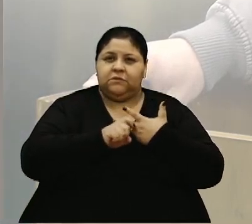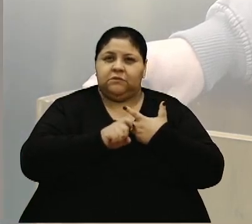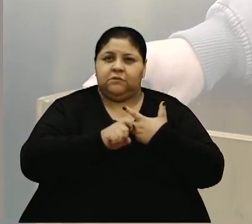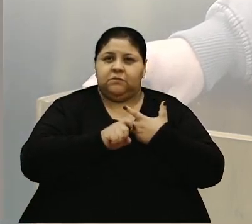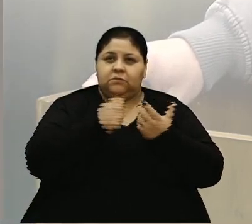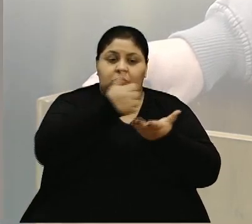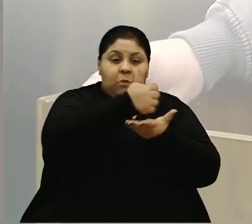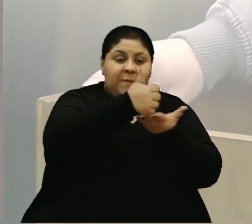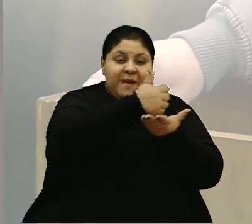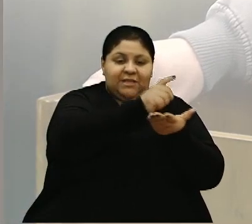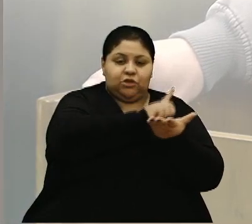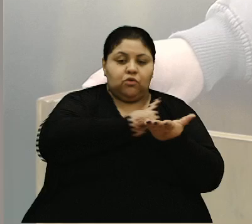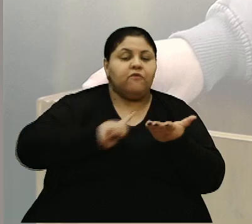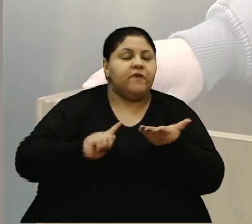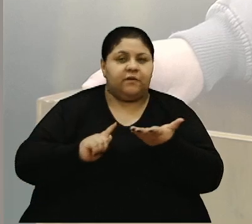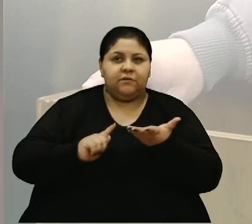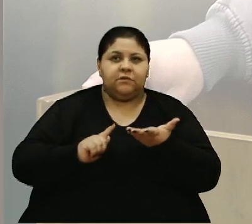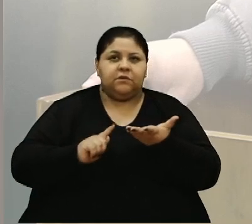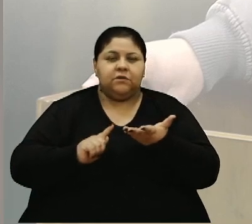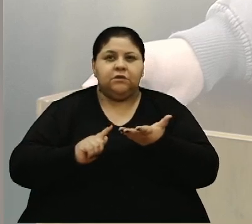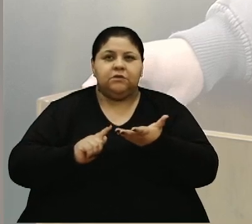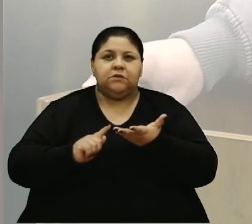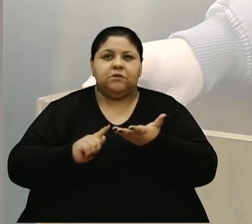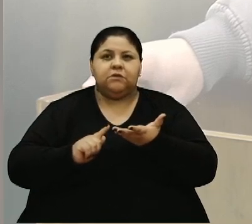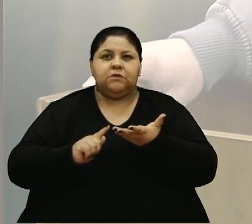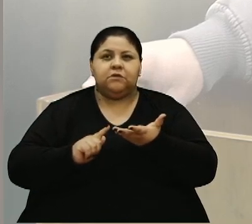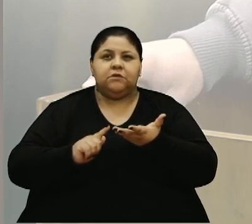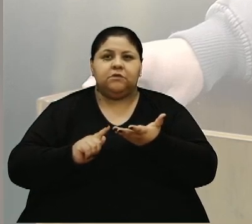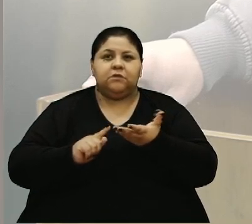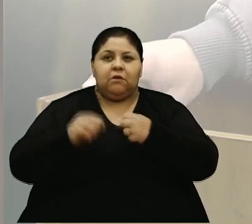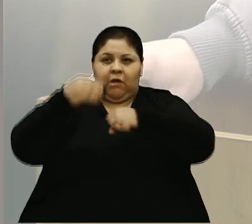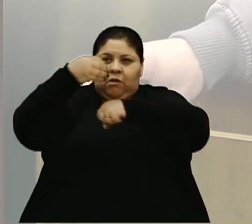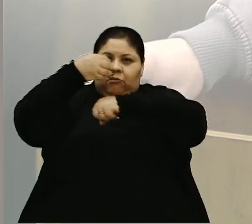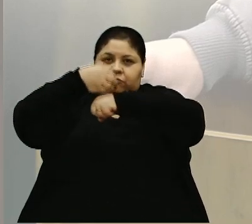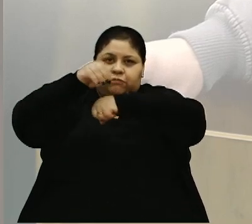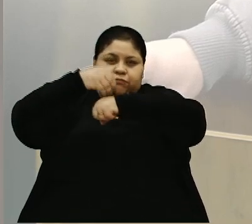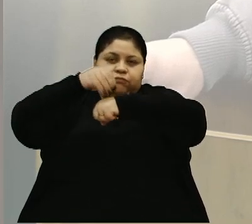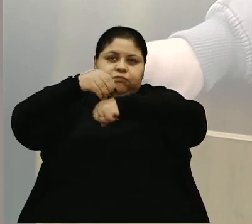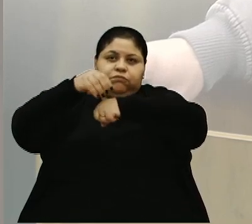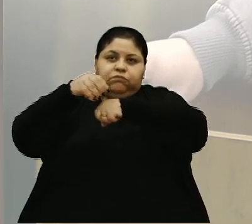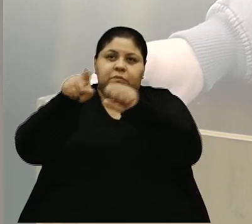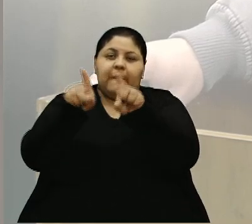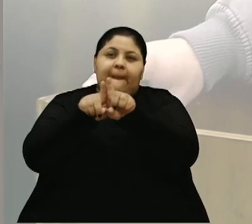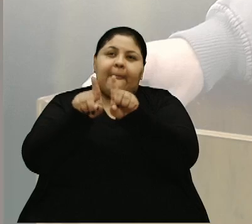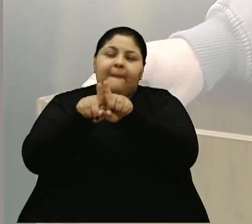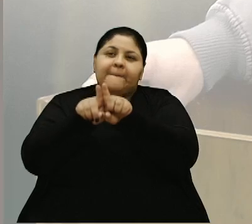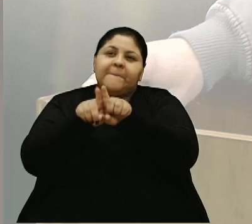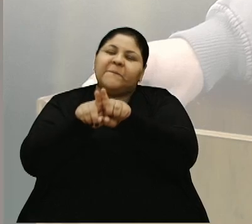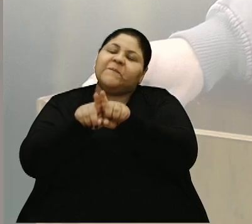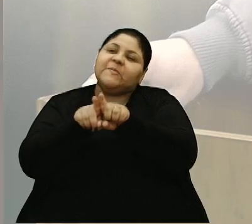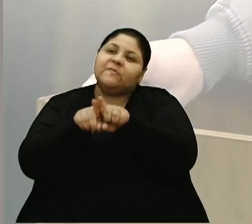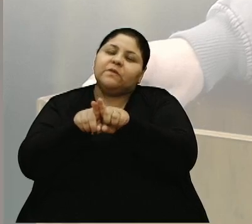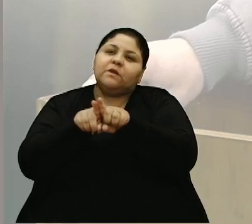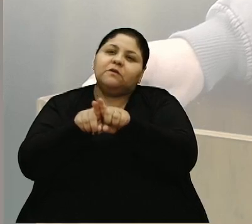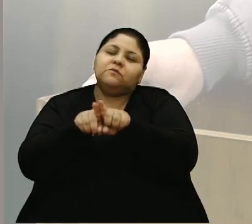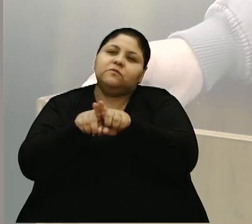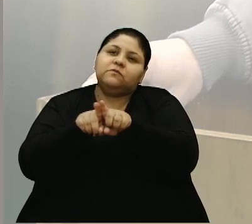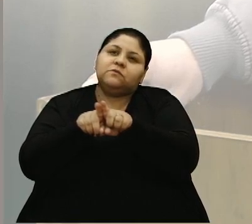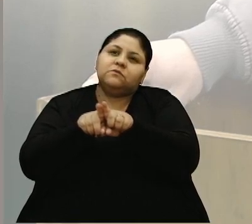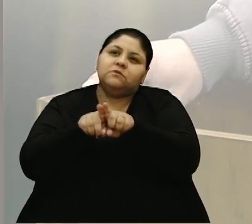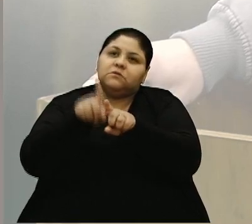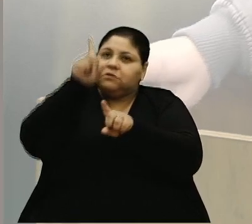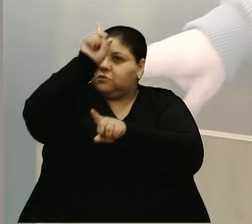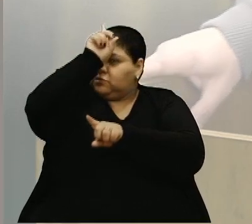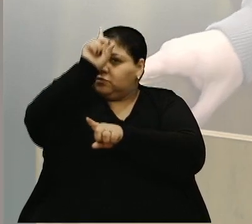do governo, onde é que levei algumas sugestões, inclusive uma delas foi o hospital